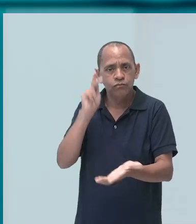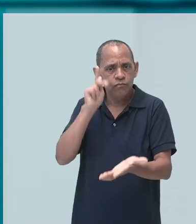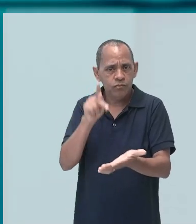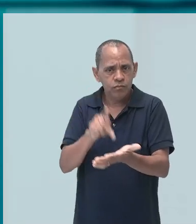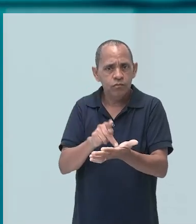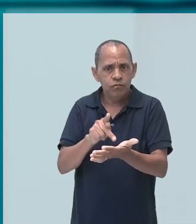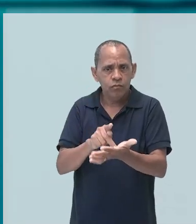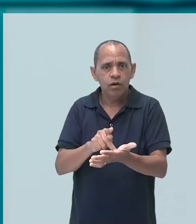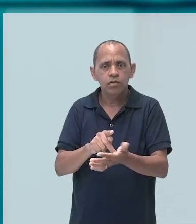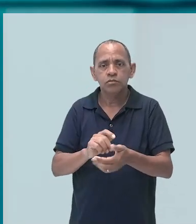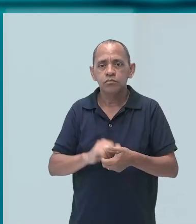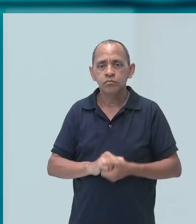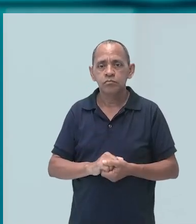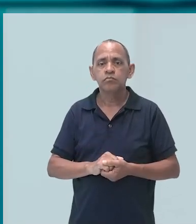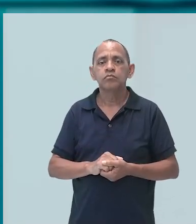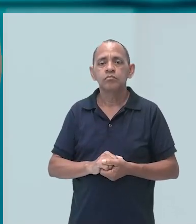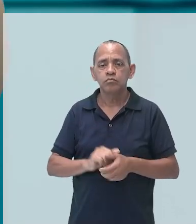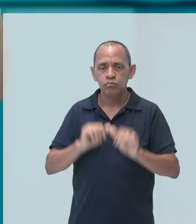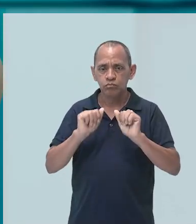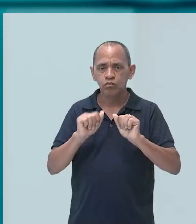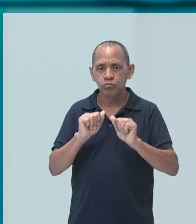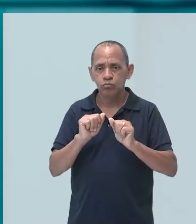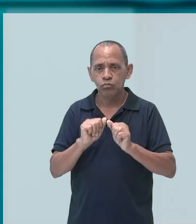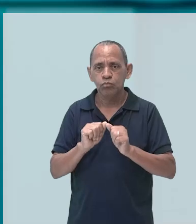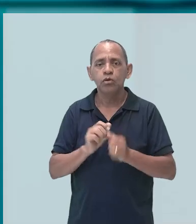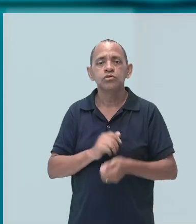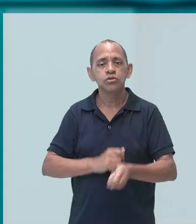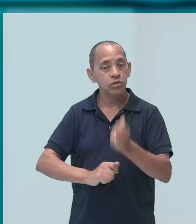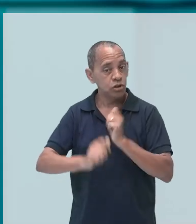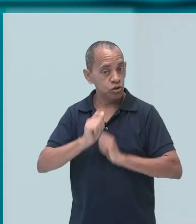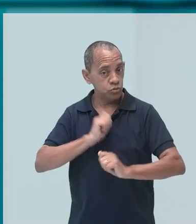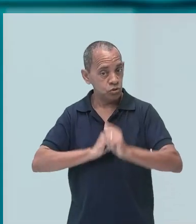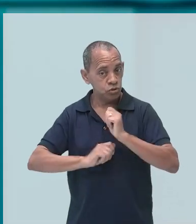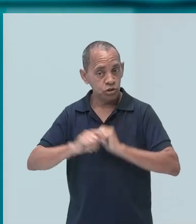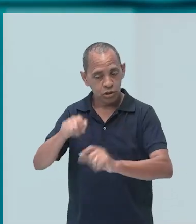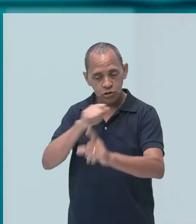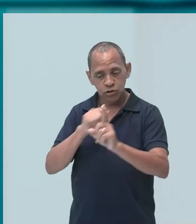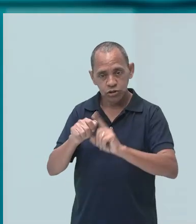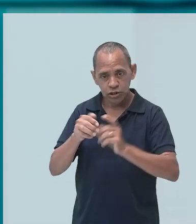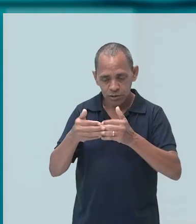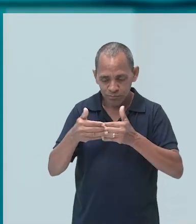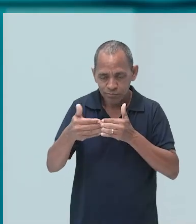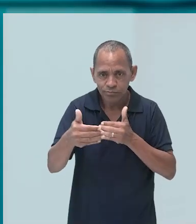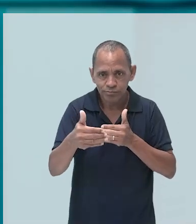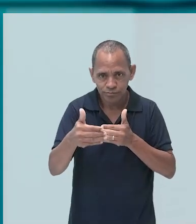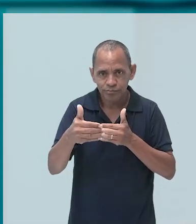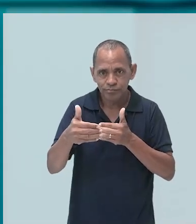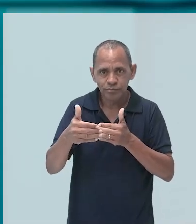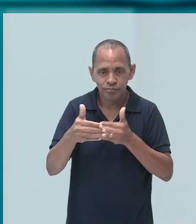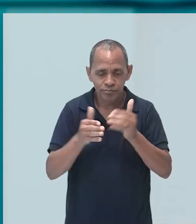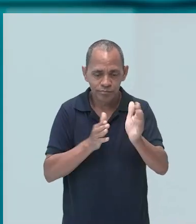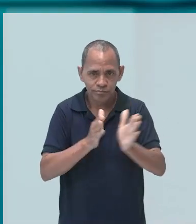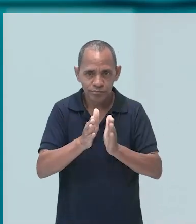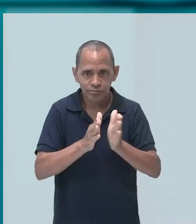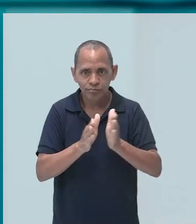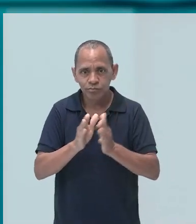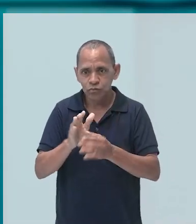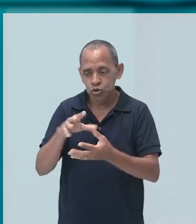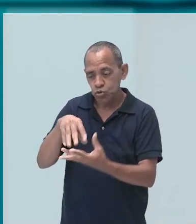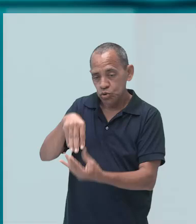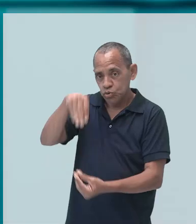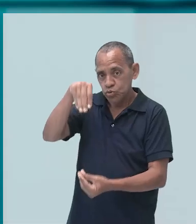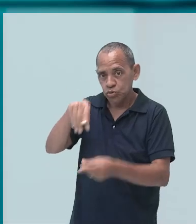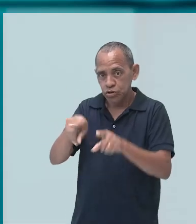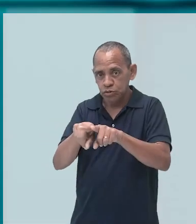efetivamente plenos e que possam gerir a sociedade a partir do momento em que for o momento, né? Então,